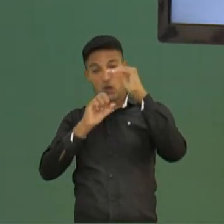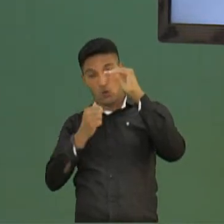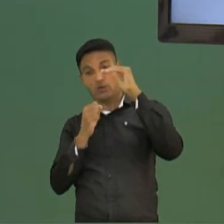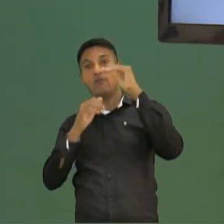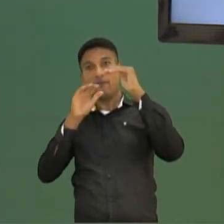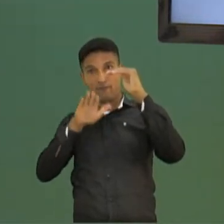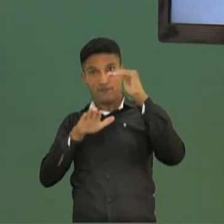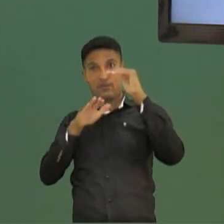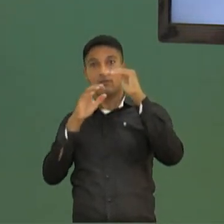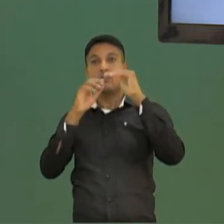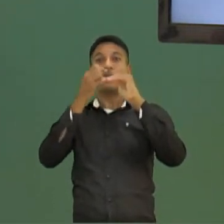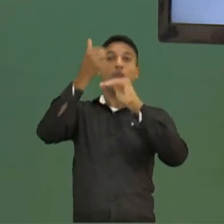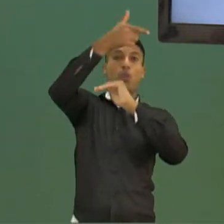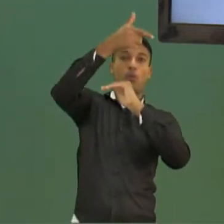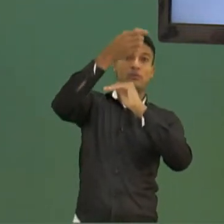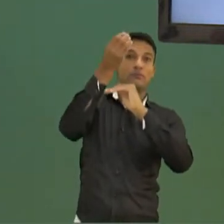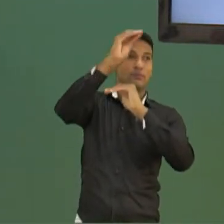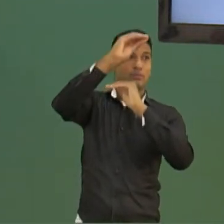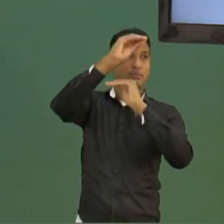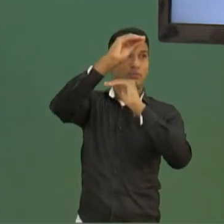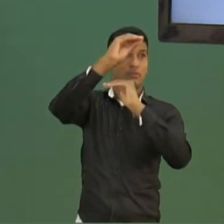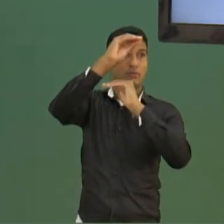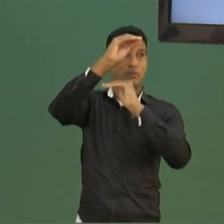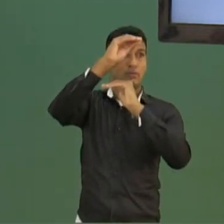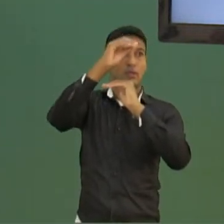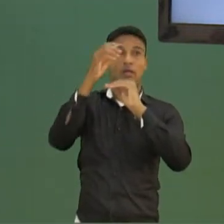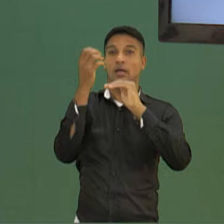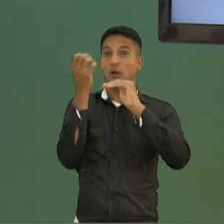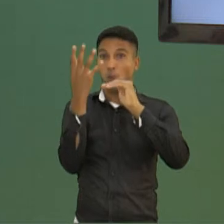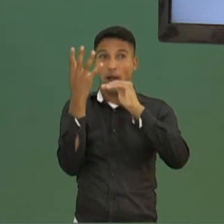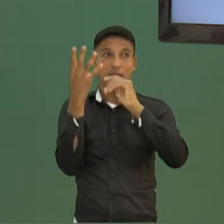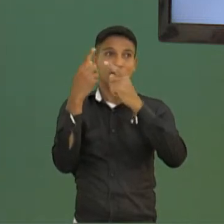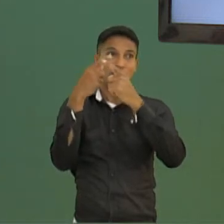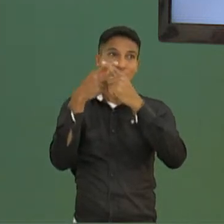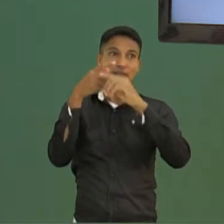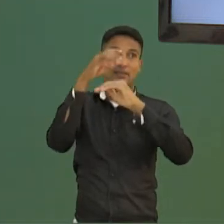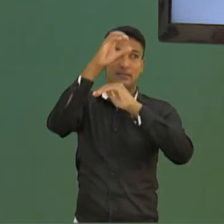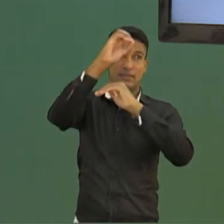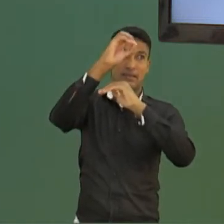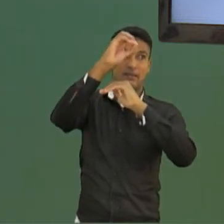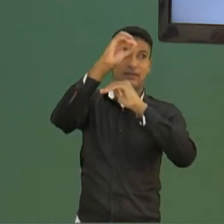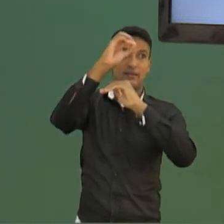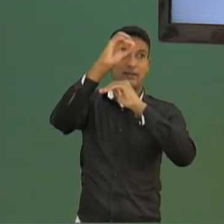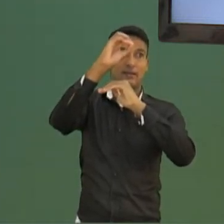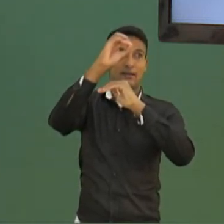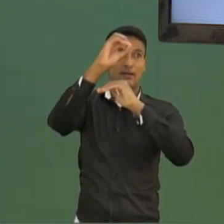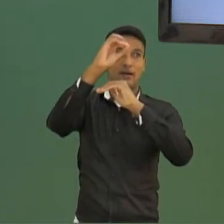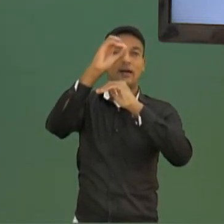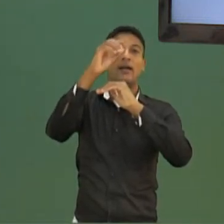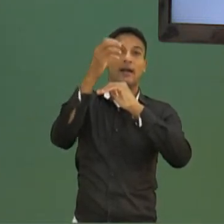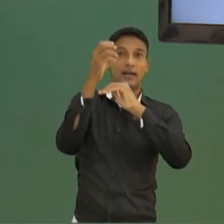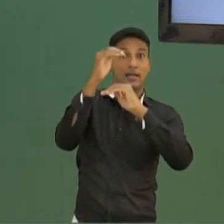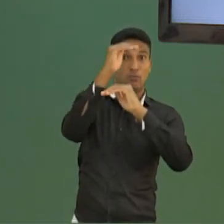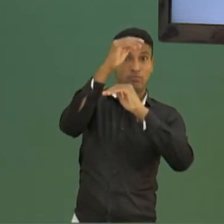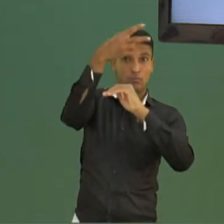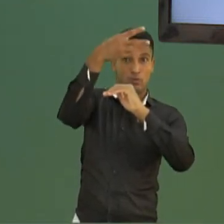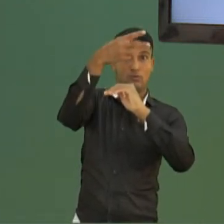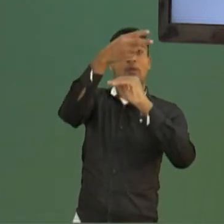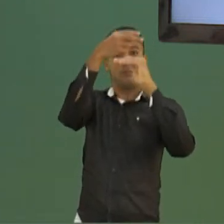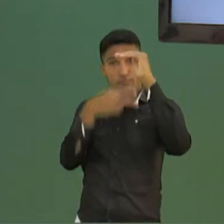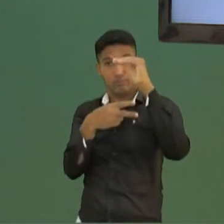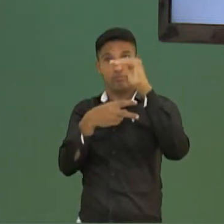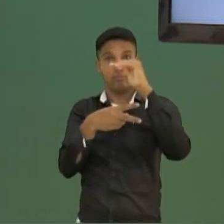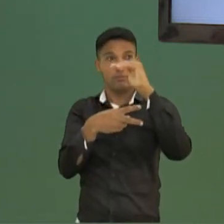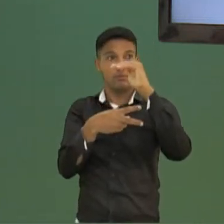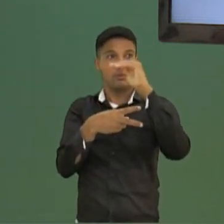7. Com mais 2, 2. 7 vezes 0, 0. Com mais 2, 2.